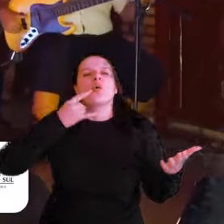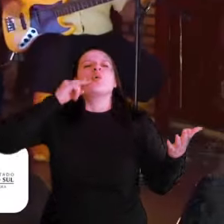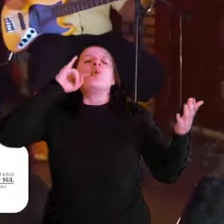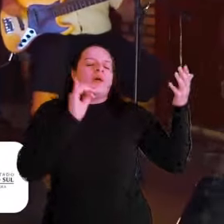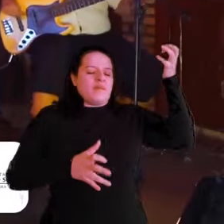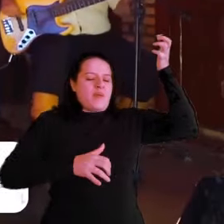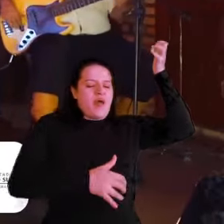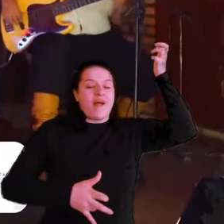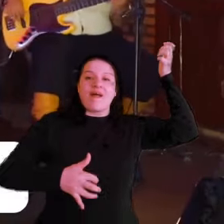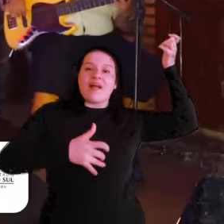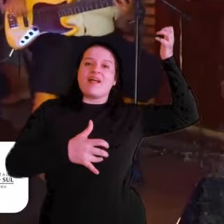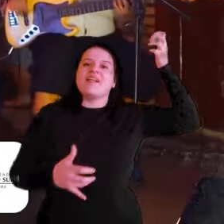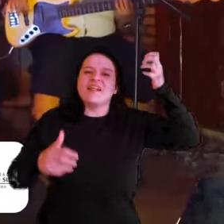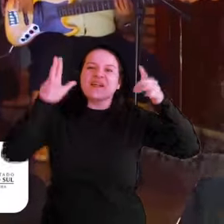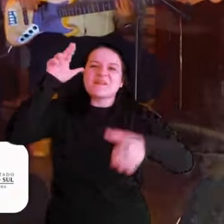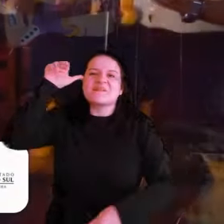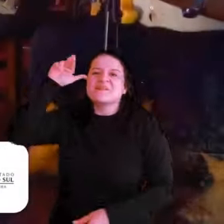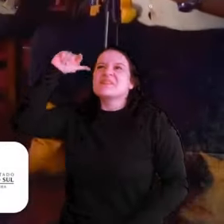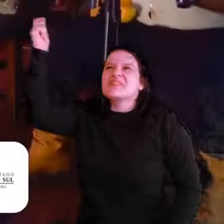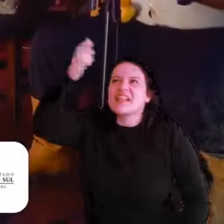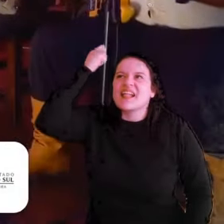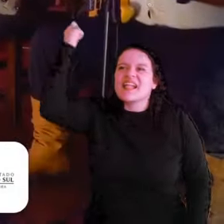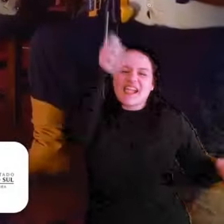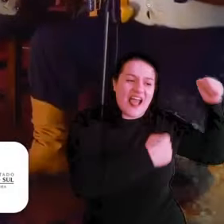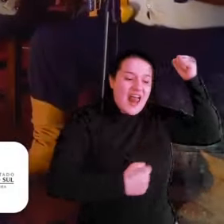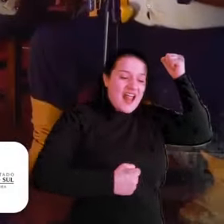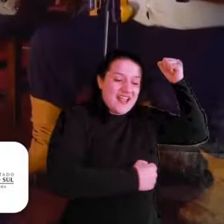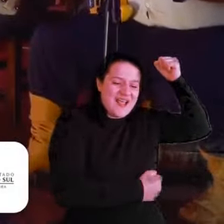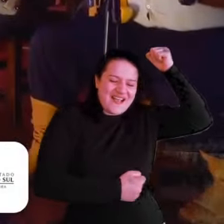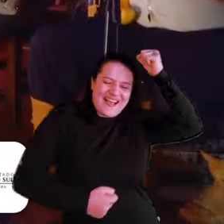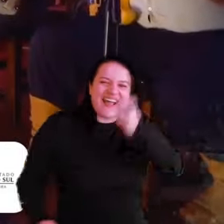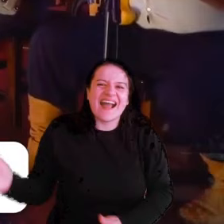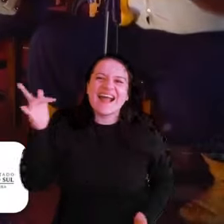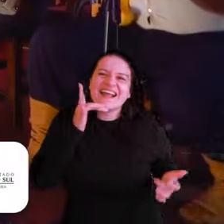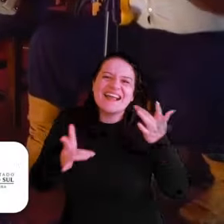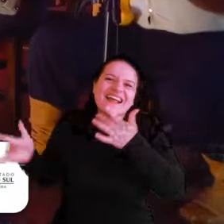cordeona, cachaça e viola. Cavalo roda em China e o fandango de galpão.